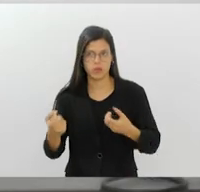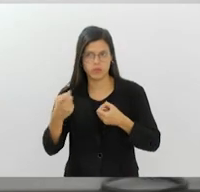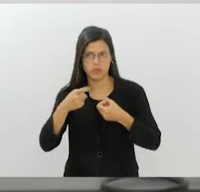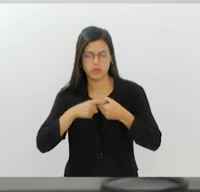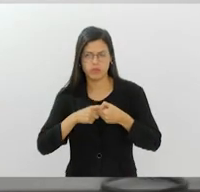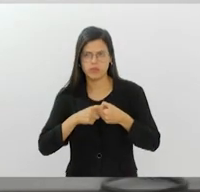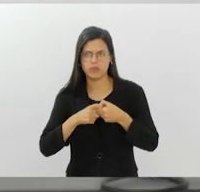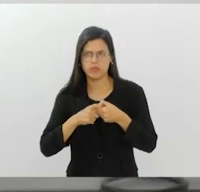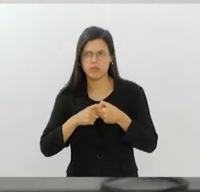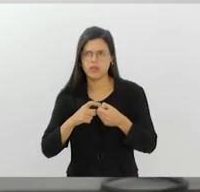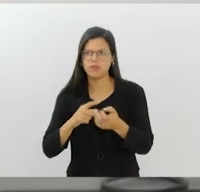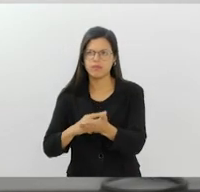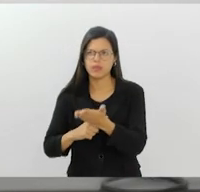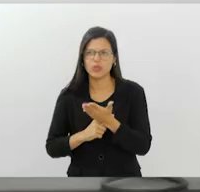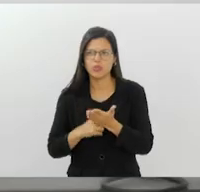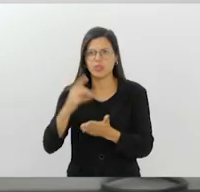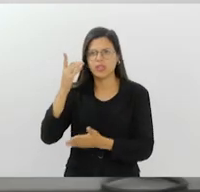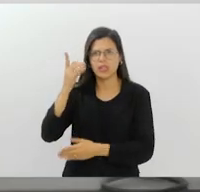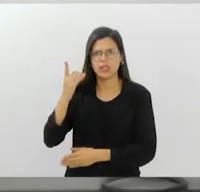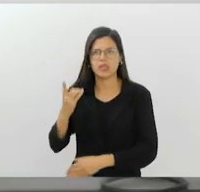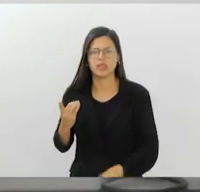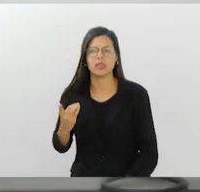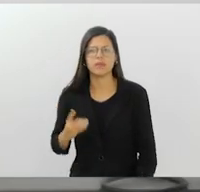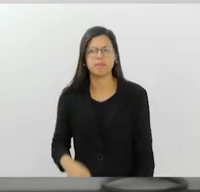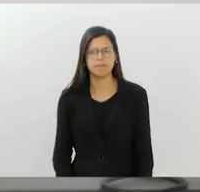aqui me ajuda aqui ô ô Dani